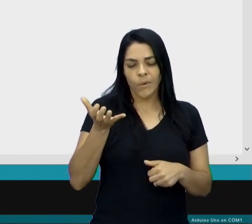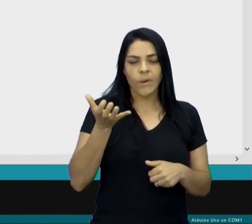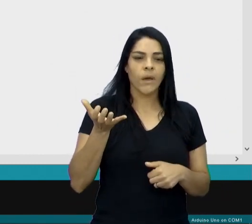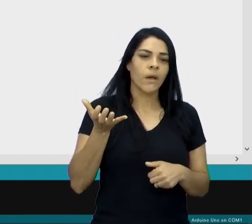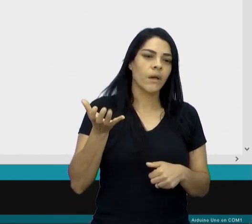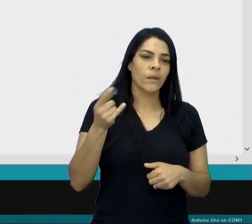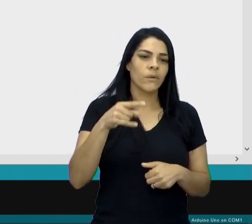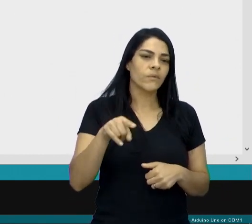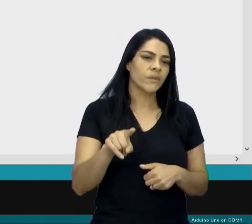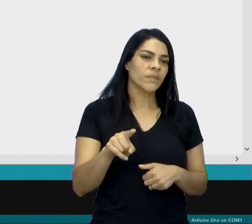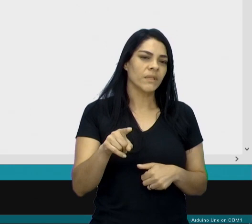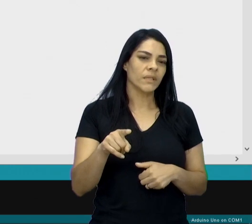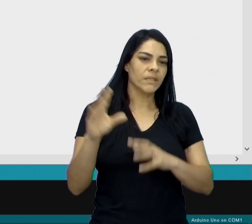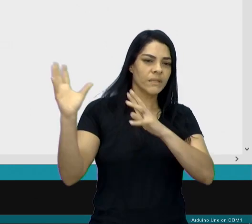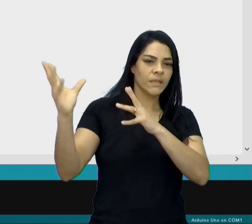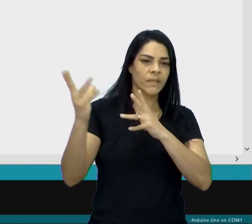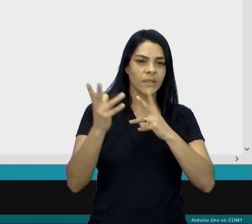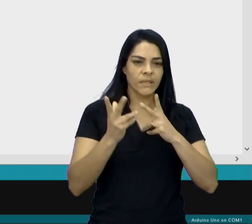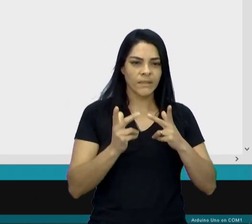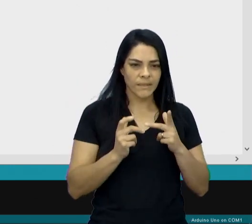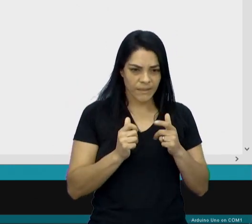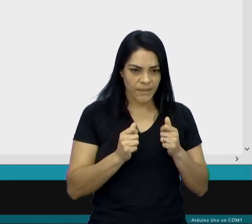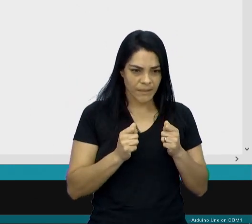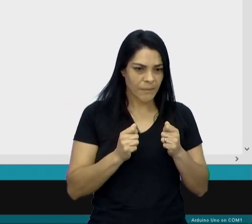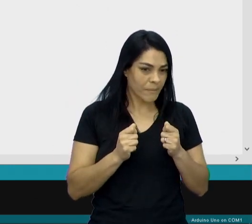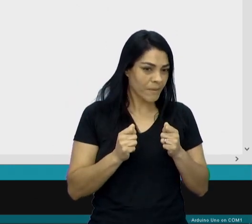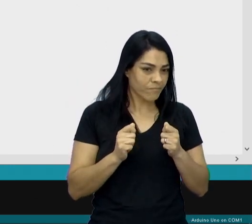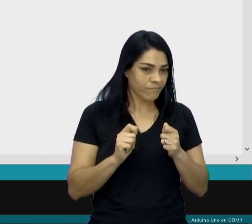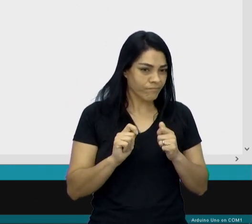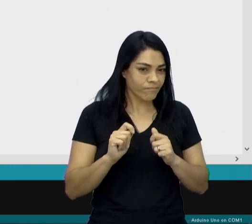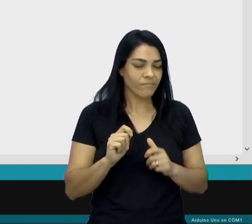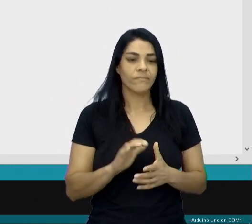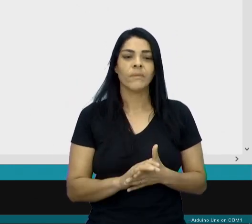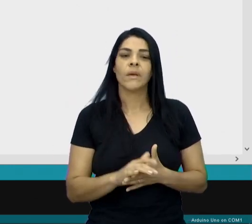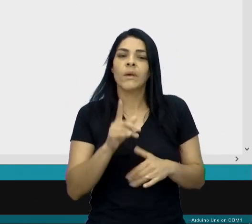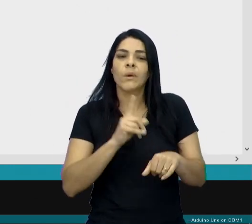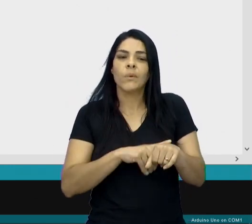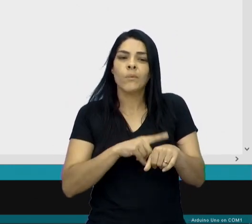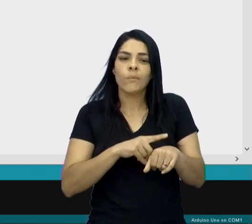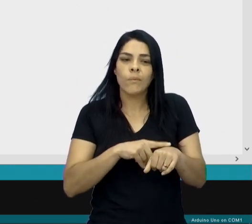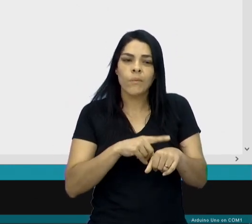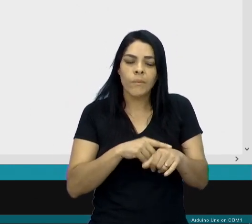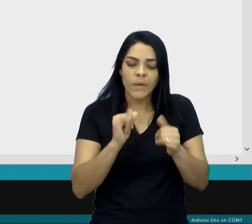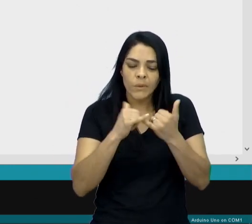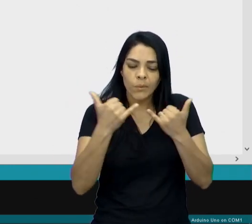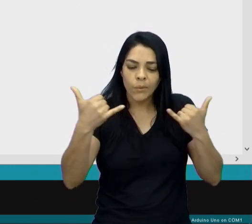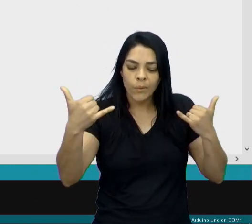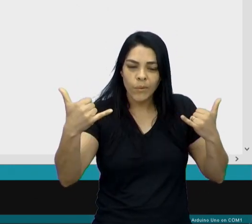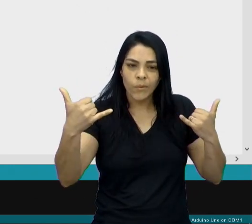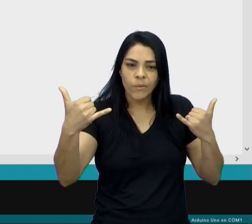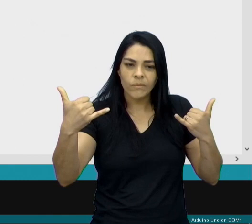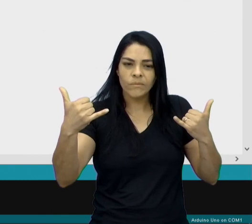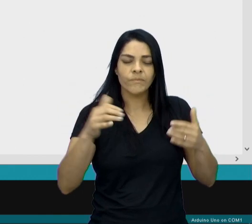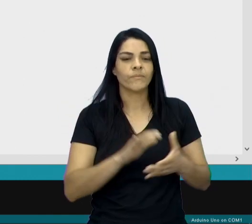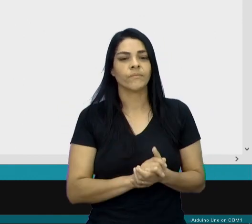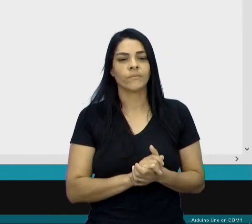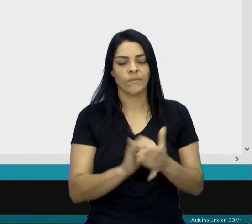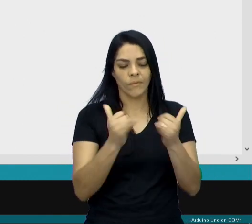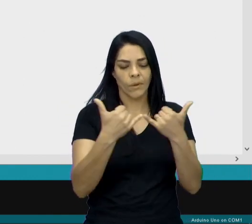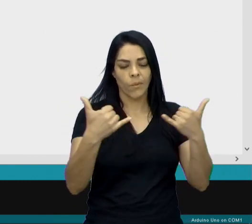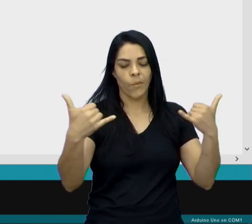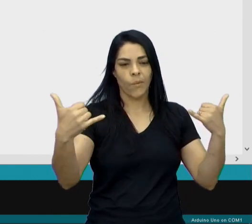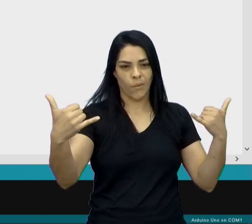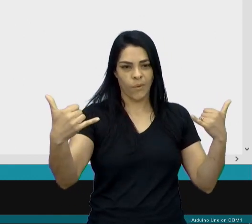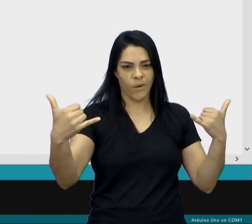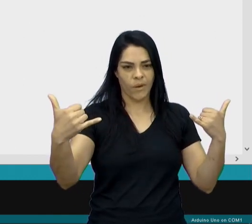você receba esses sinais em algum momento, tá? E receba, não, você envie